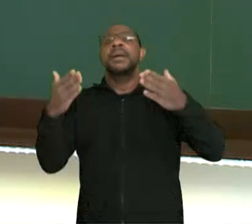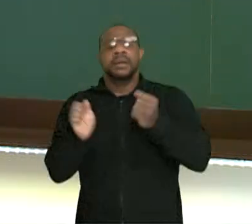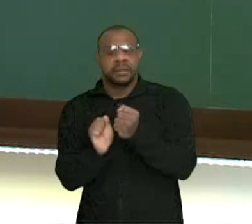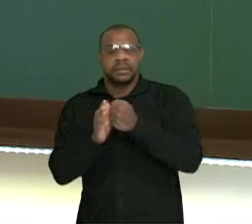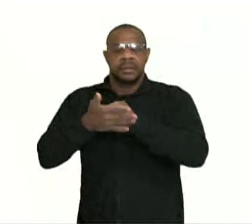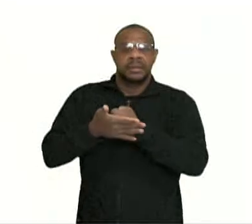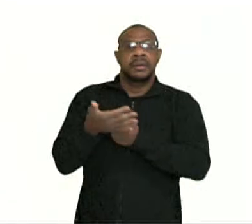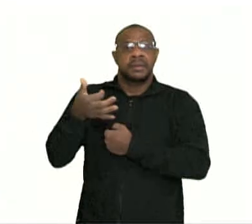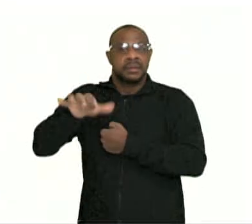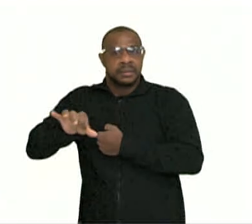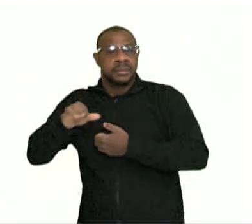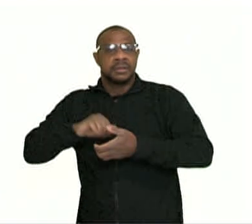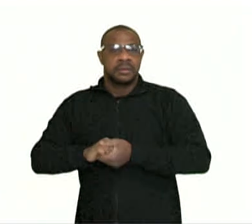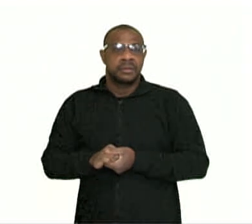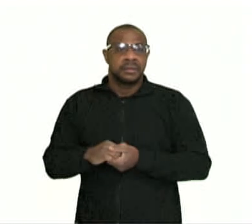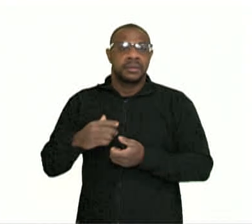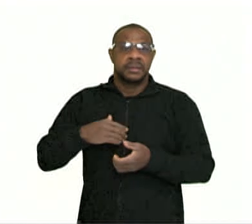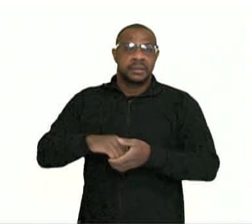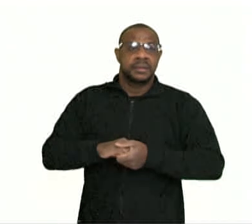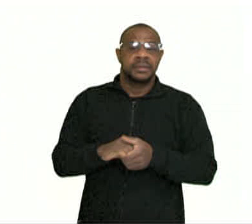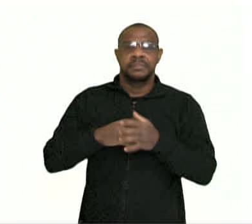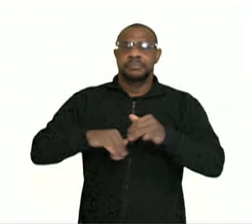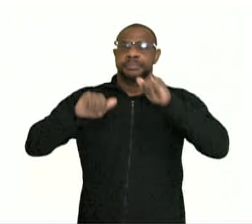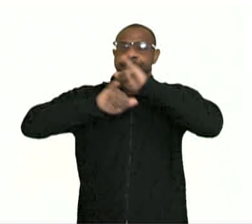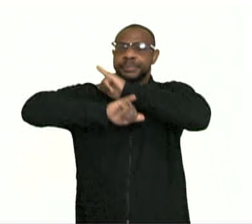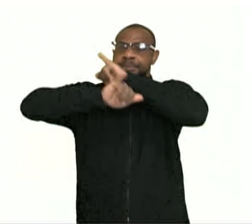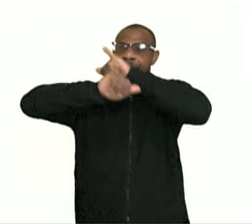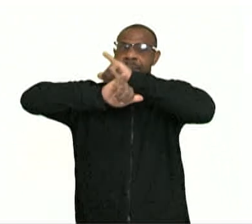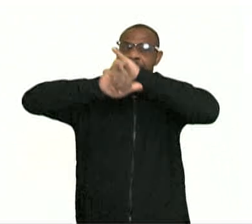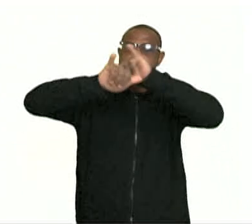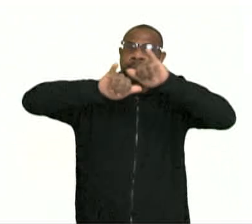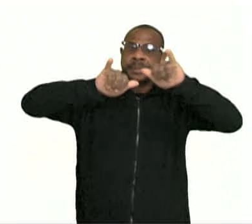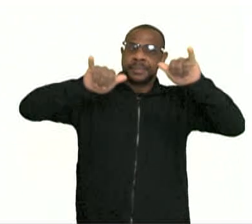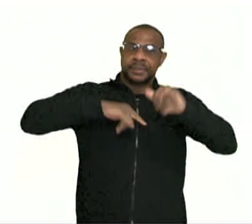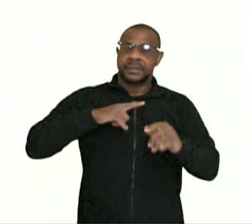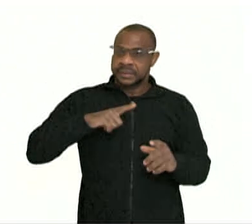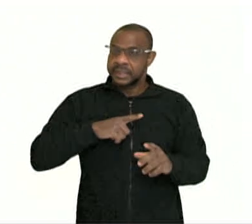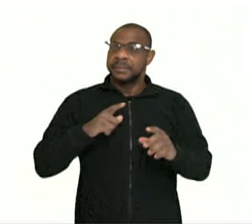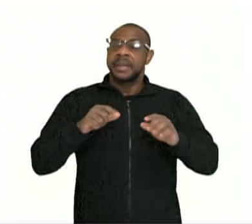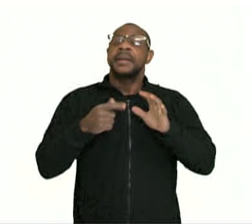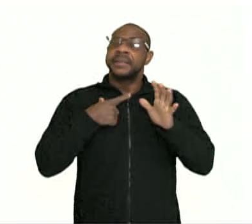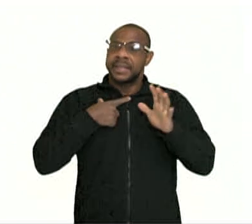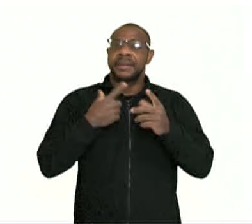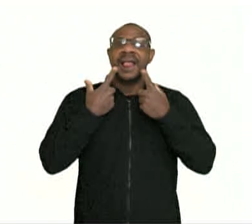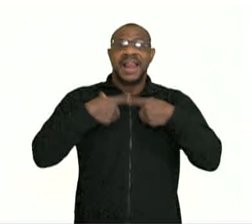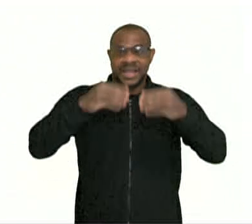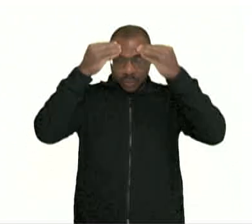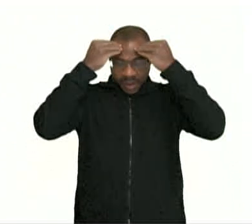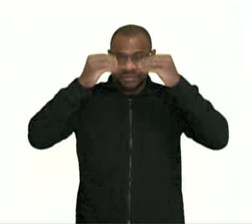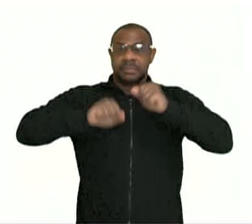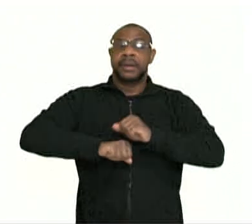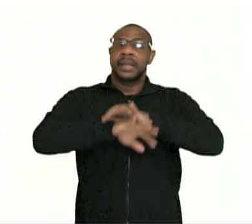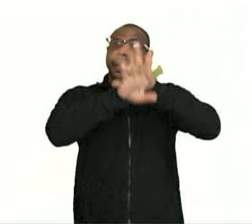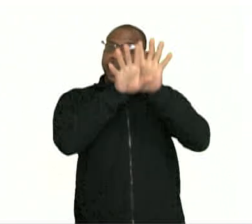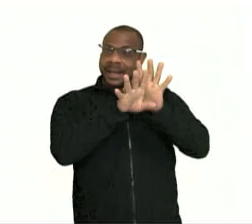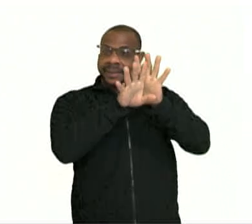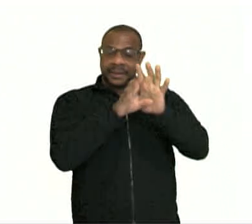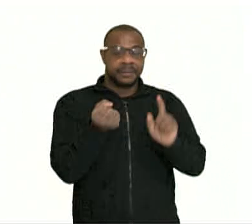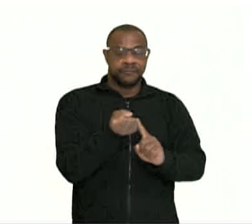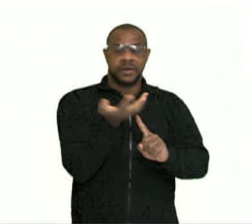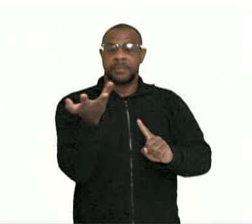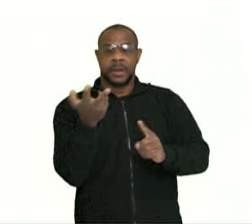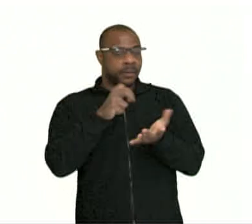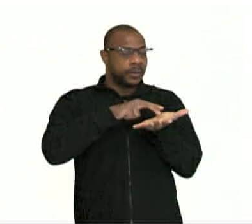Ele busca atingir camadas variadas da população, usa linguagem clara, direta, verbal e não verbal. Observe